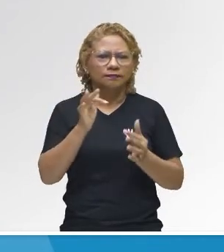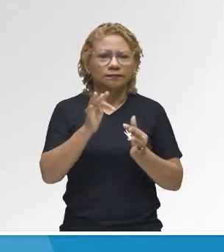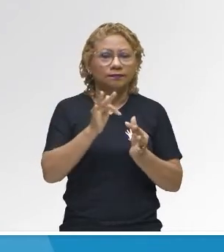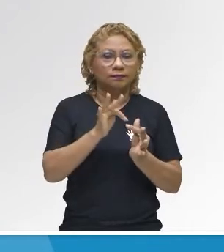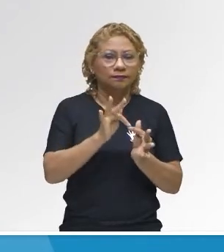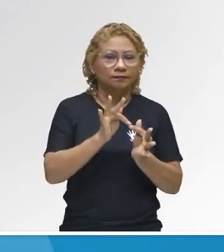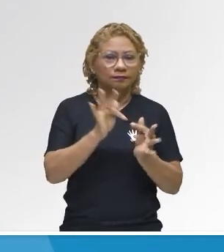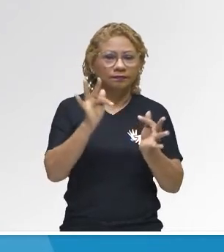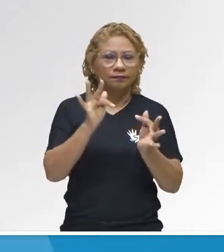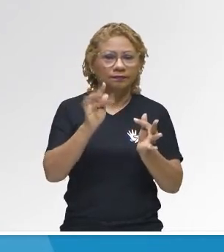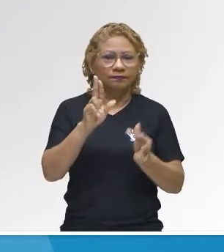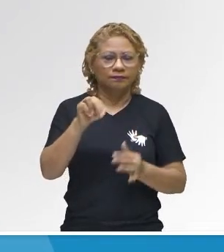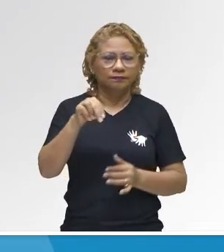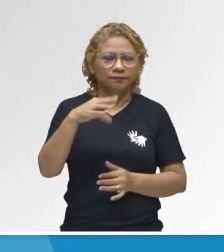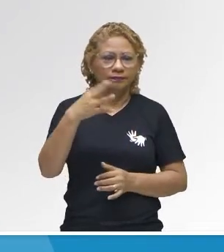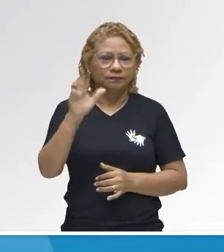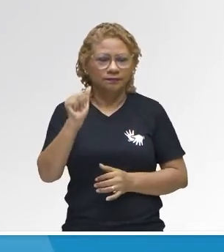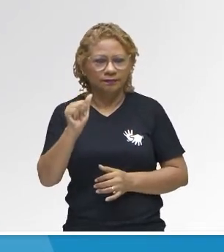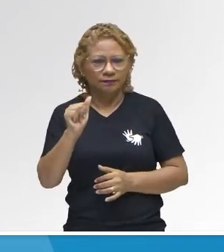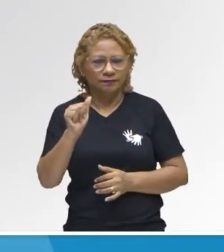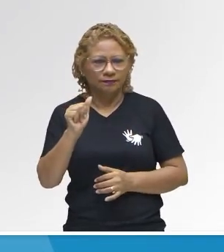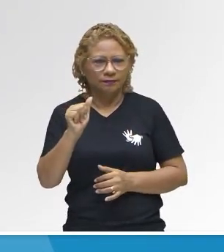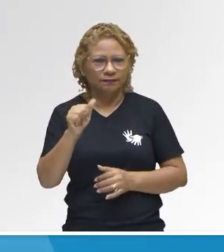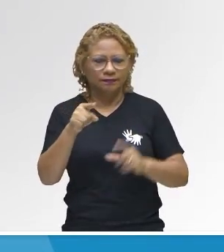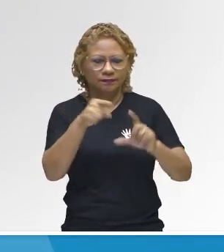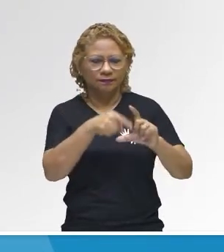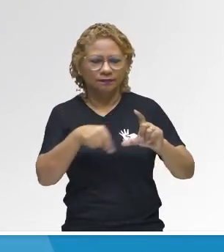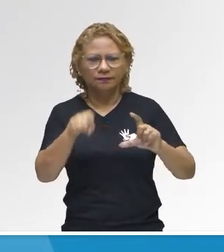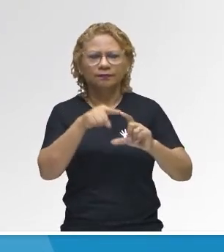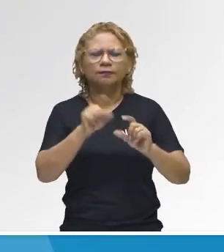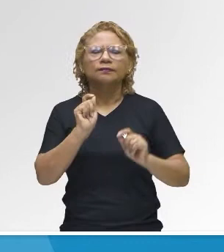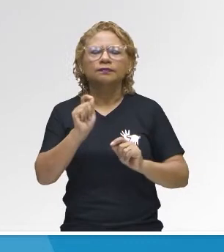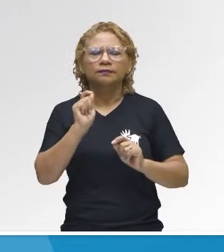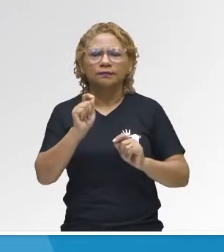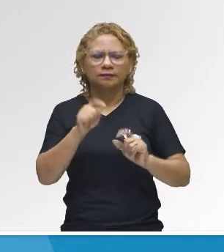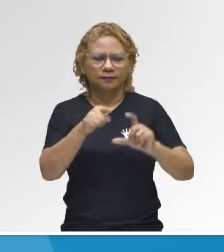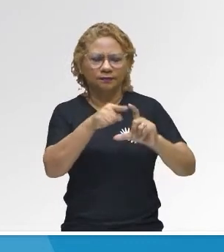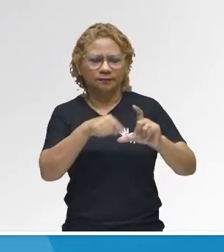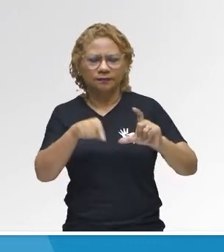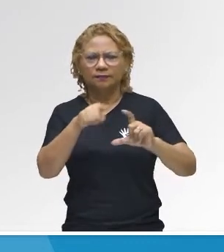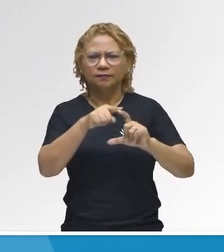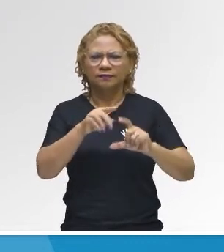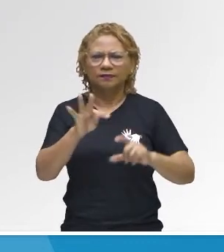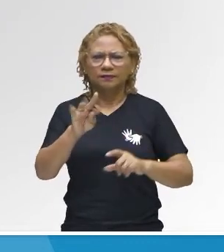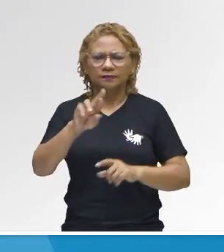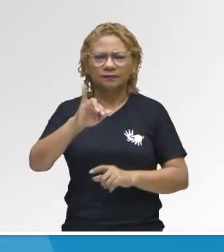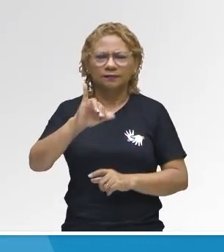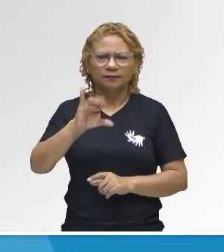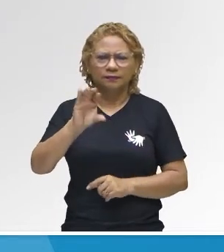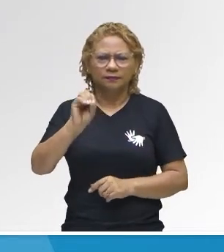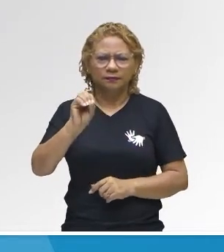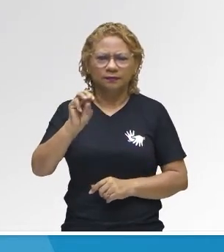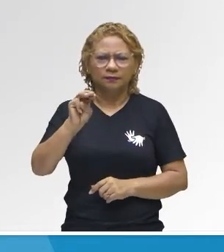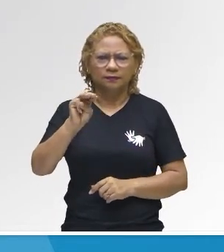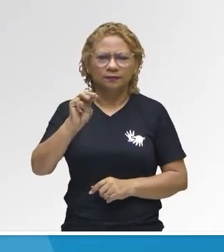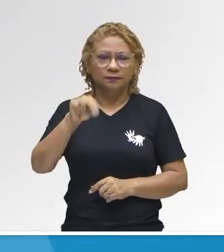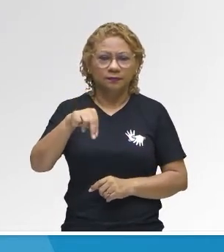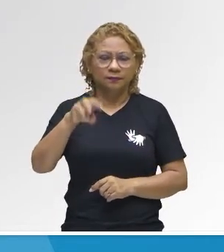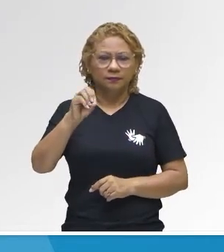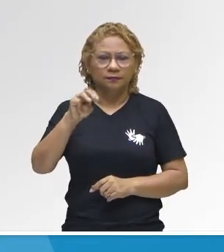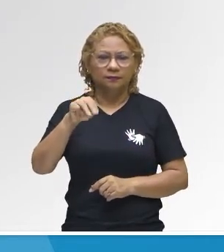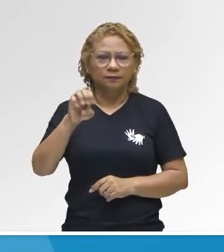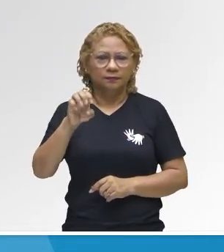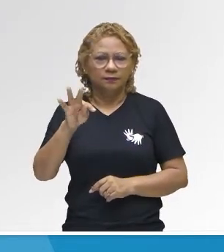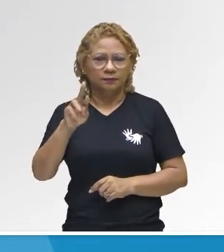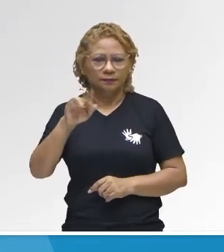ciclo trigonométrico. Vamos relembrar o que significa o ciclo trigonométrico e como que ele funciona. Vamos ver.